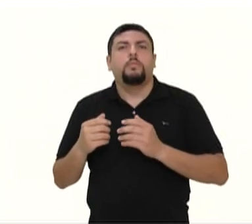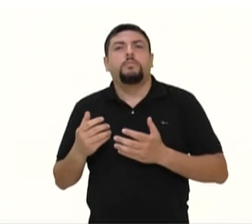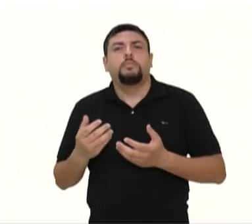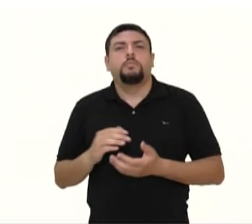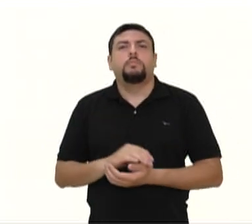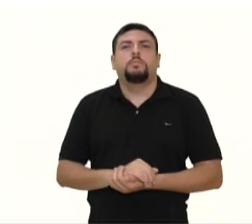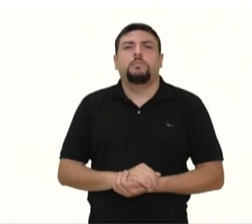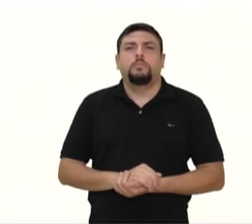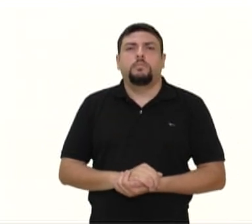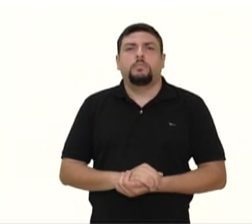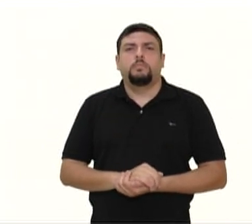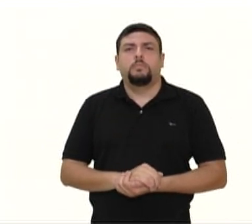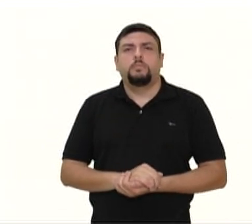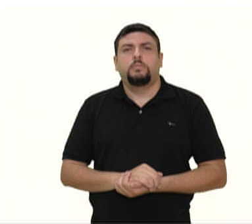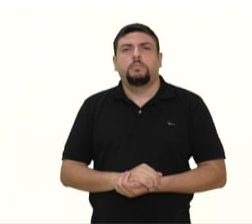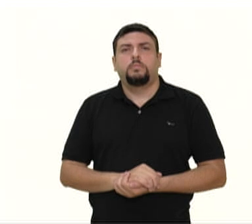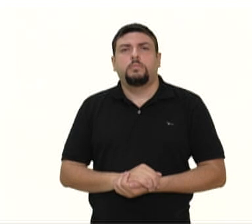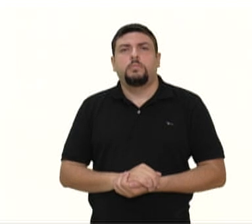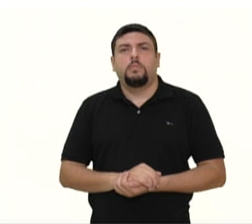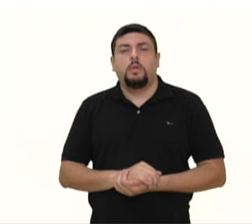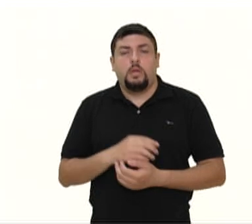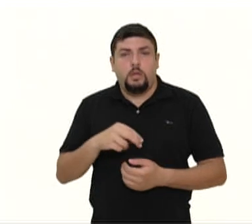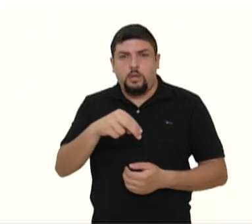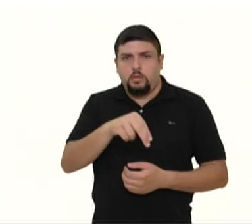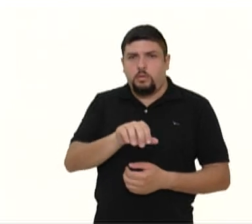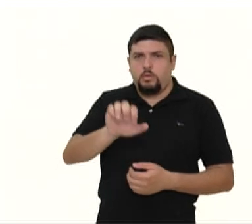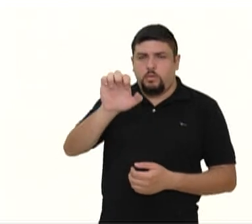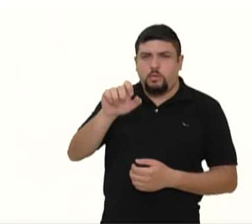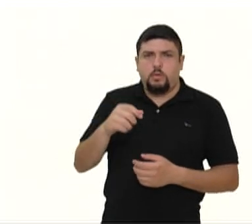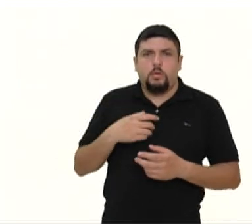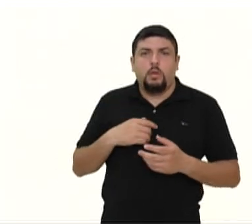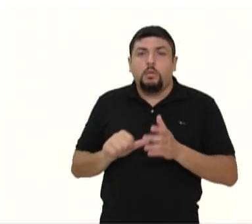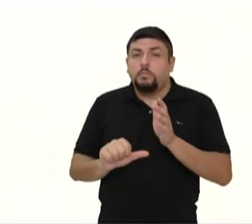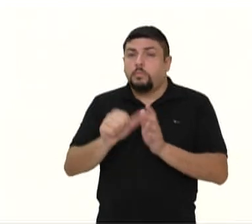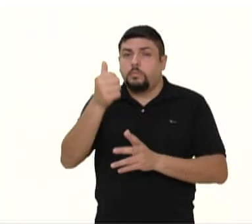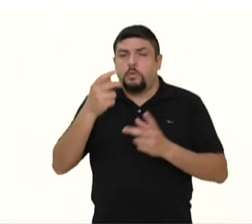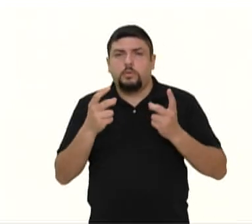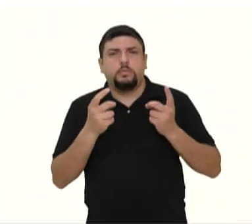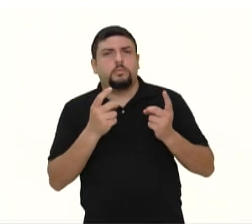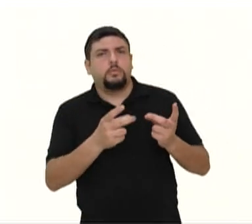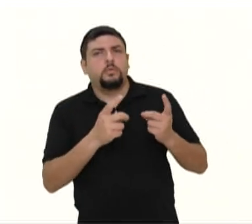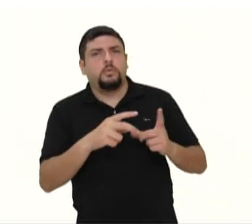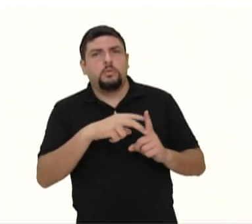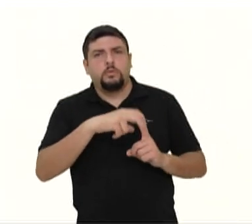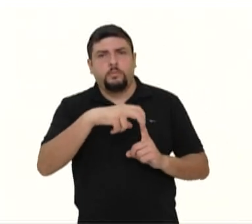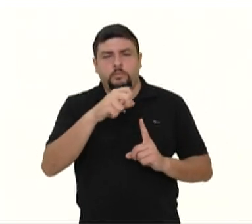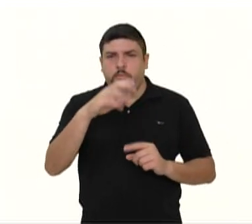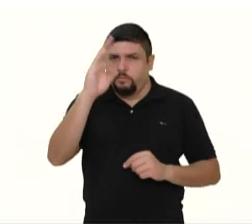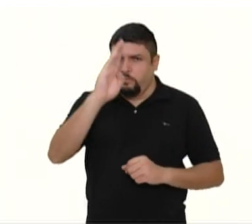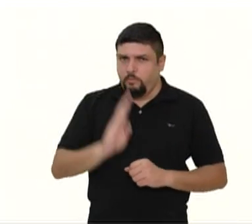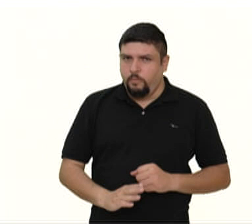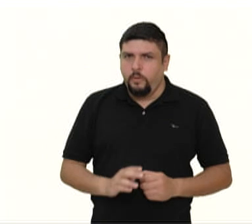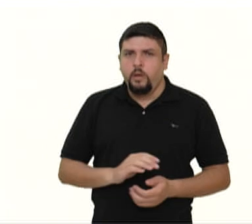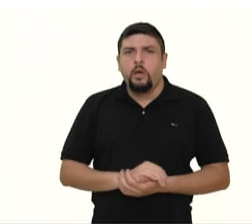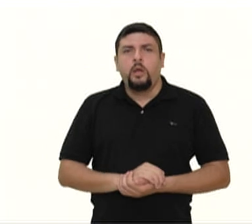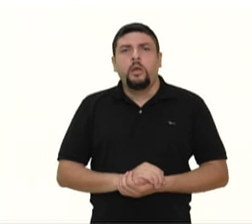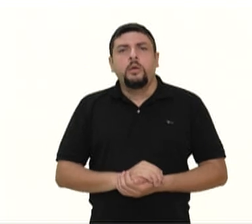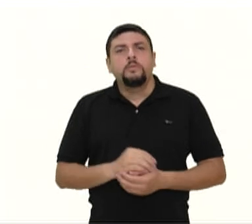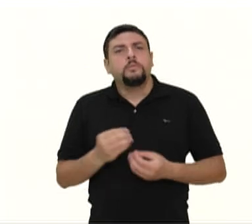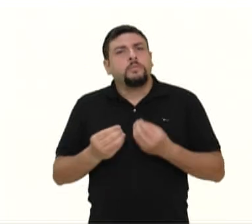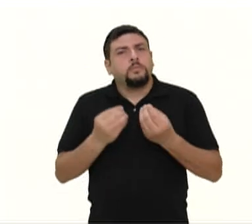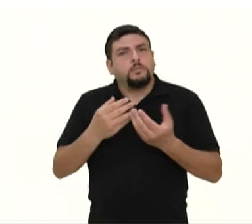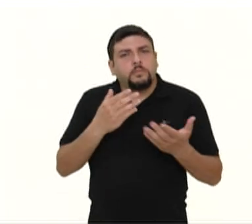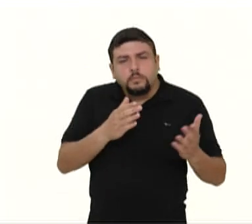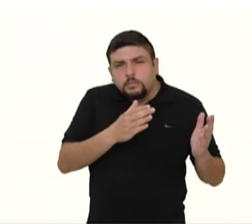Então parava aqui no Nordeste brasileiro. Ali foi vendido pela primeira vez esse refrigerante no Brasil. Lá no finalzinho da propaganda, o professor ampliou